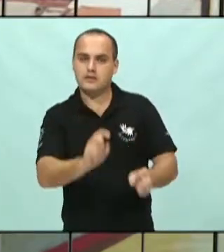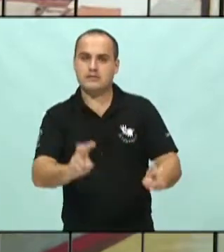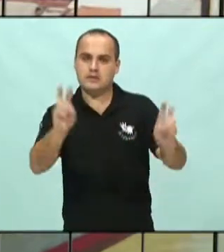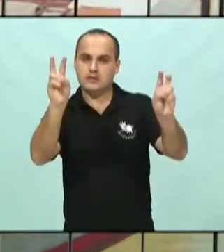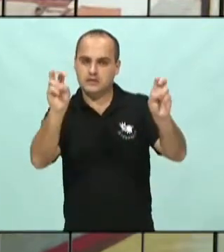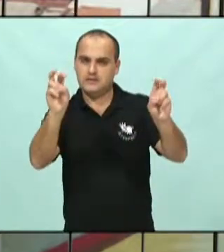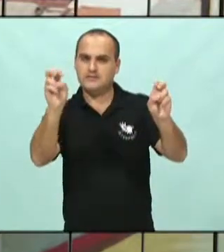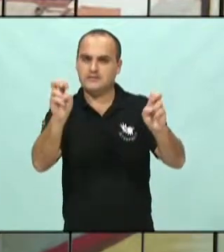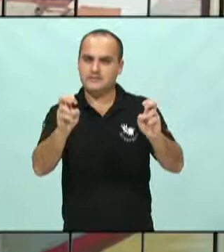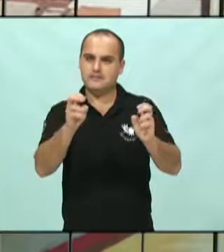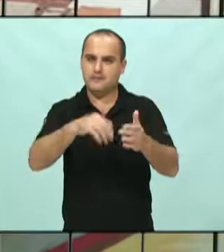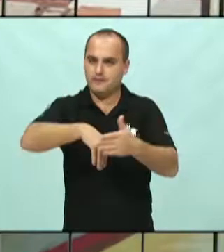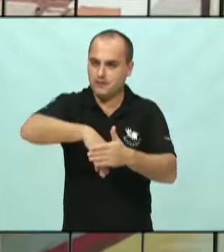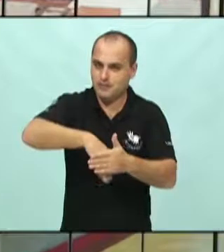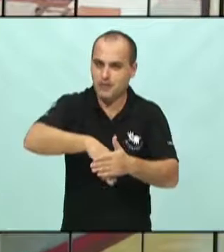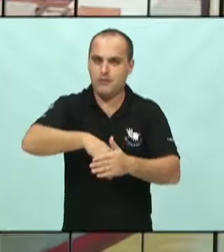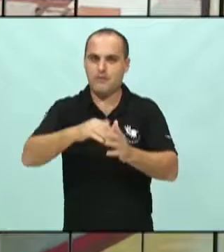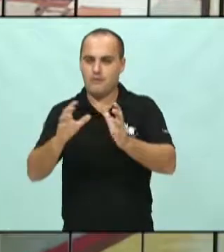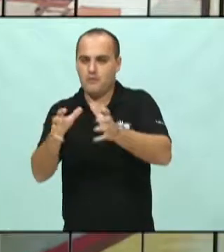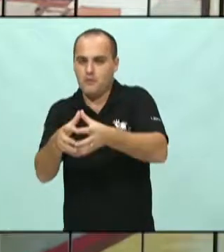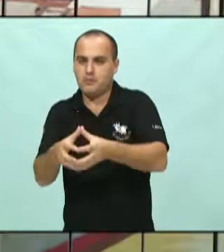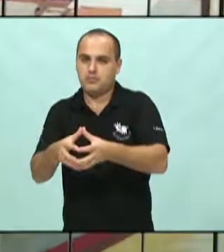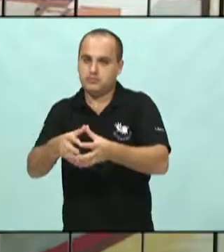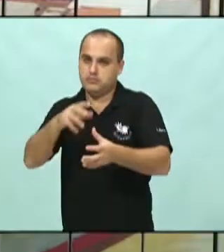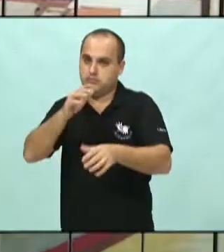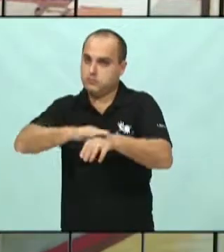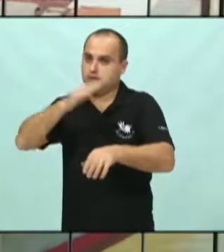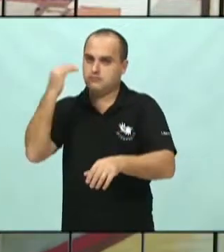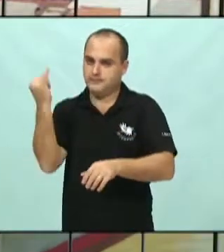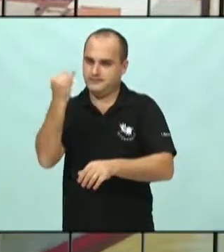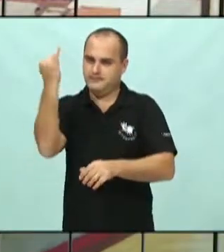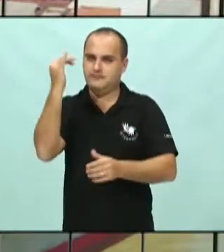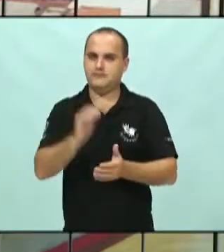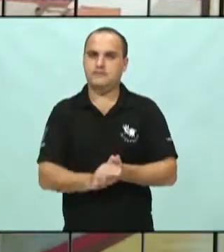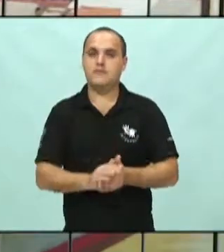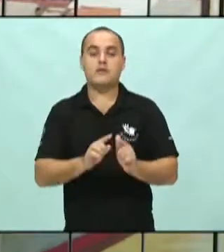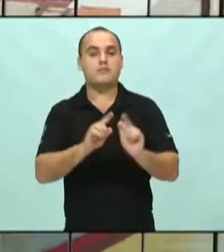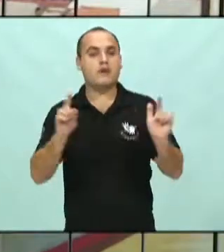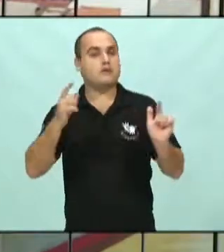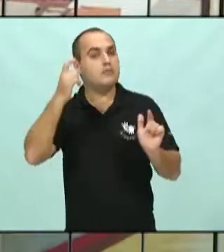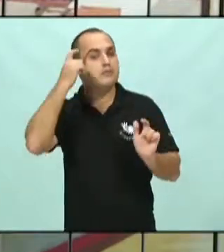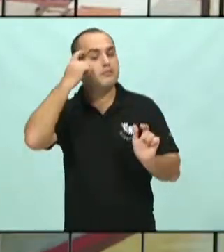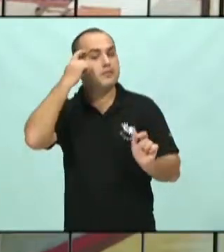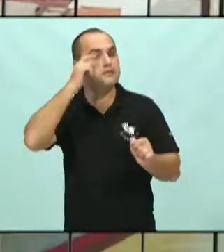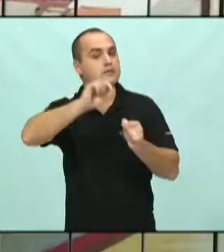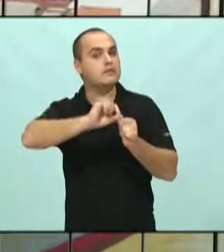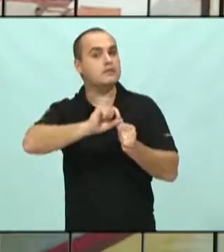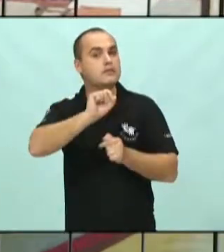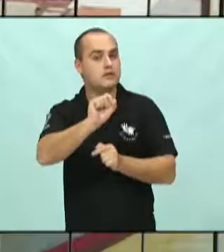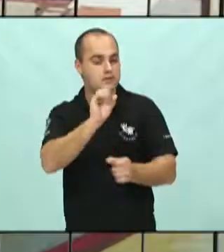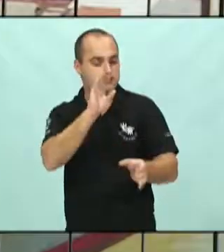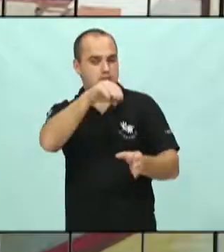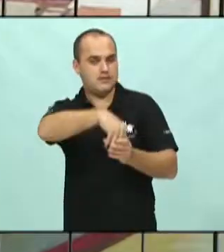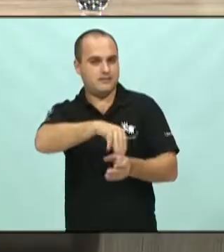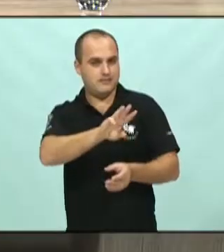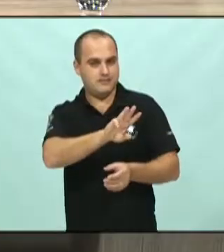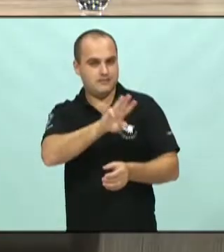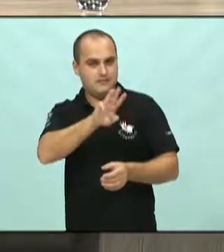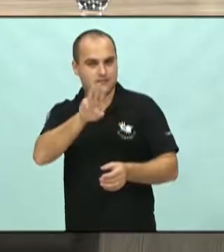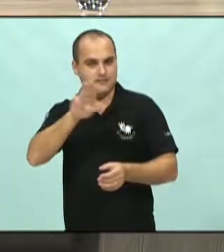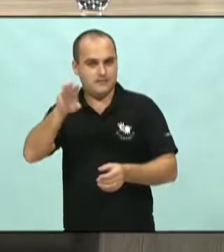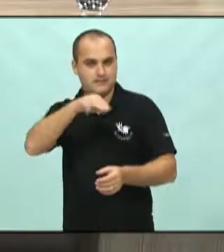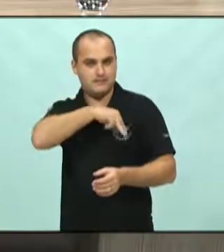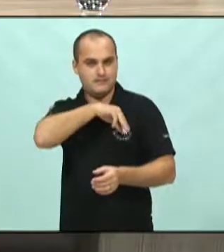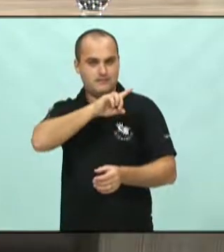aos times que ficaram na história. Mas também a gente pensa em fazer uma reformulação no site do Marcílio,